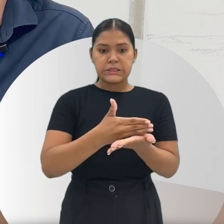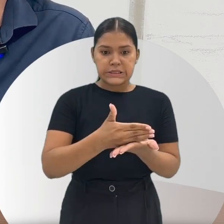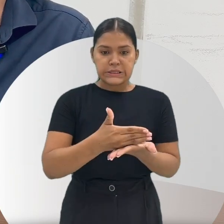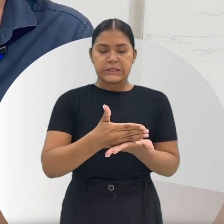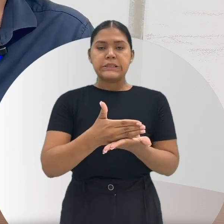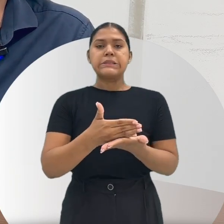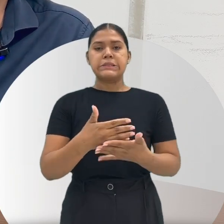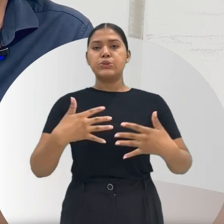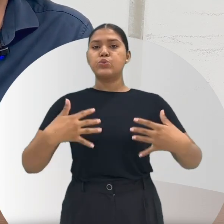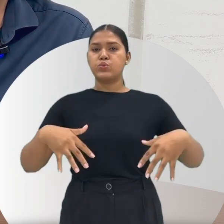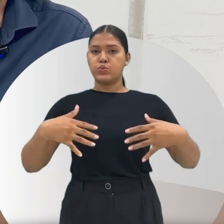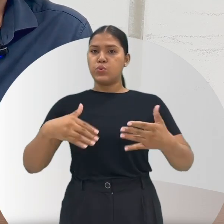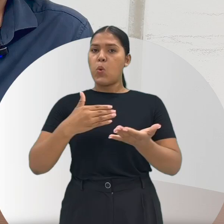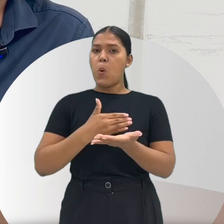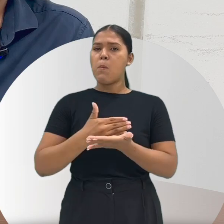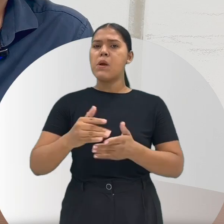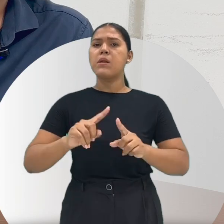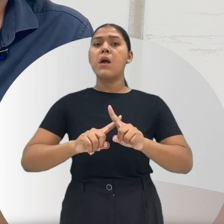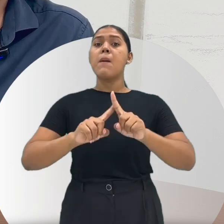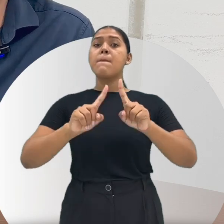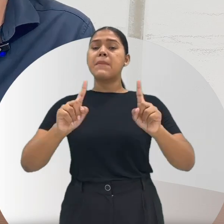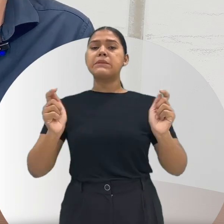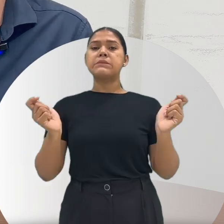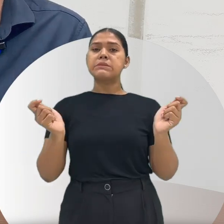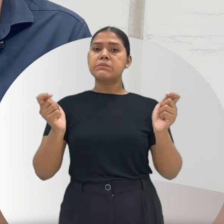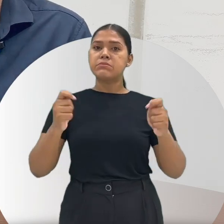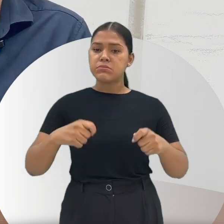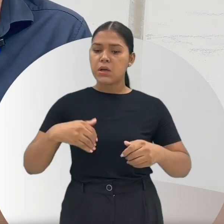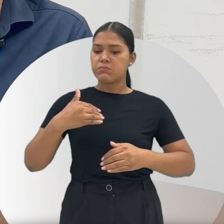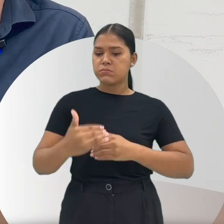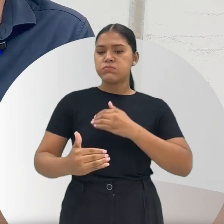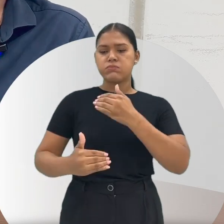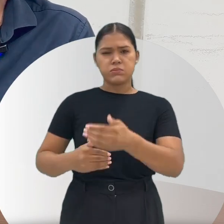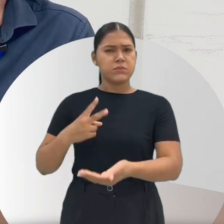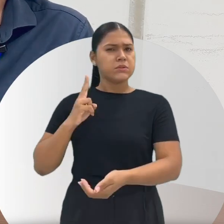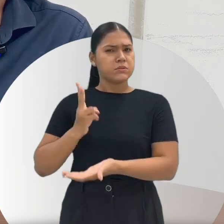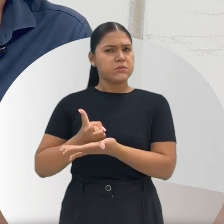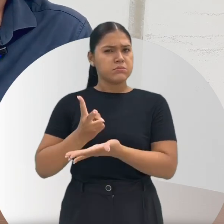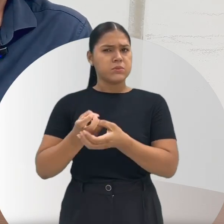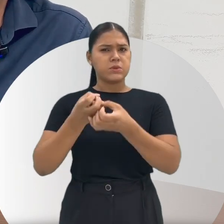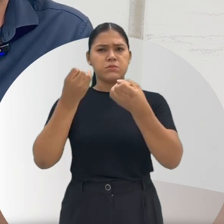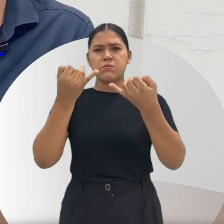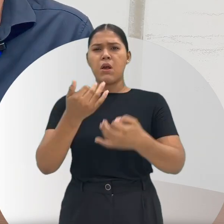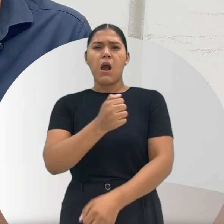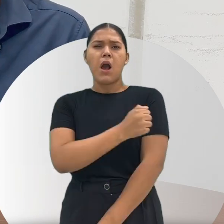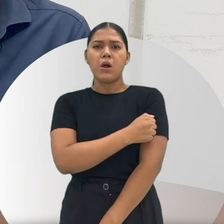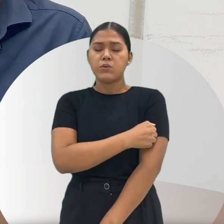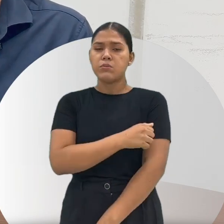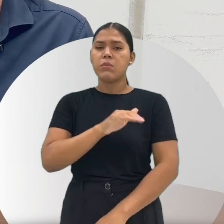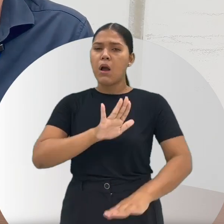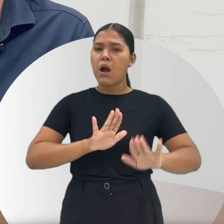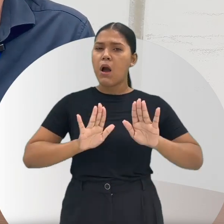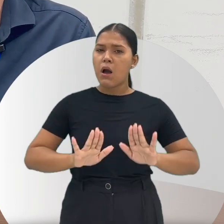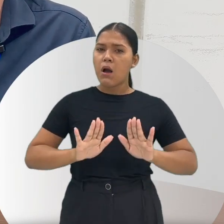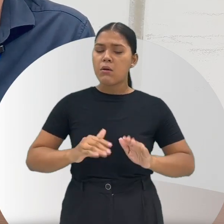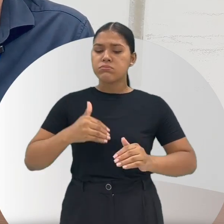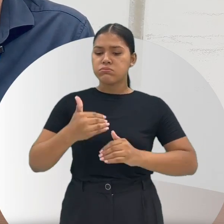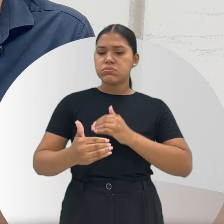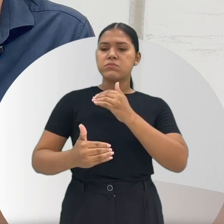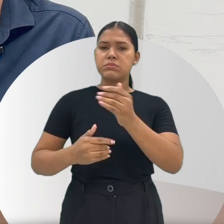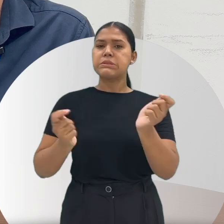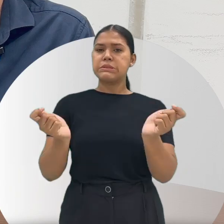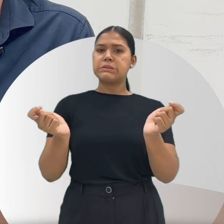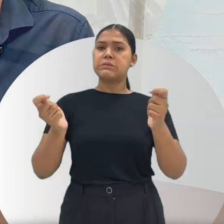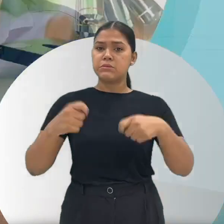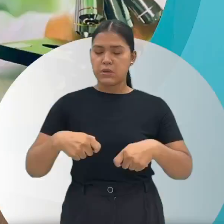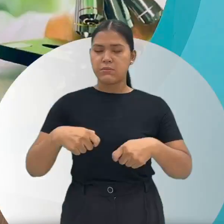deles um insucesso contínuo, mas sim uma oportunidade de eles melhorarem, de eles revisarem seus conceitos e poderem daí tirar o melhor proveito